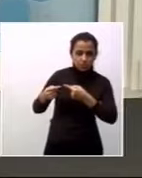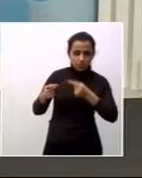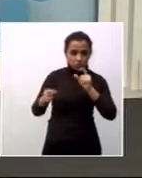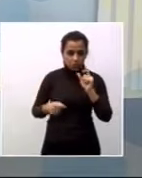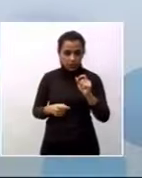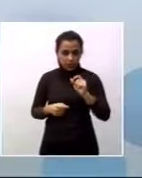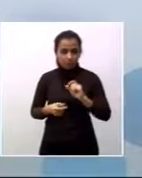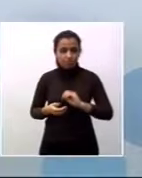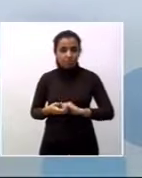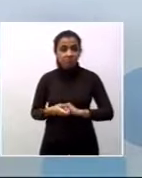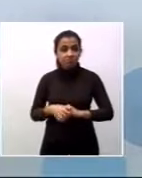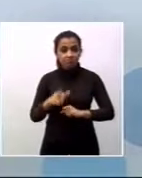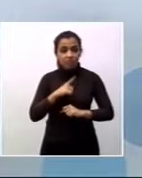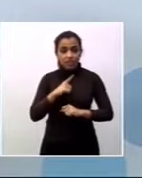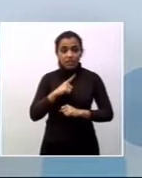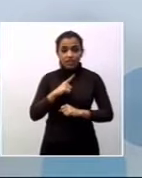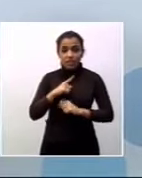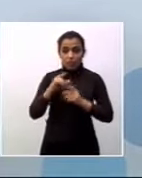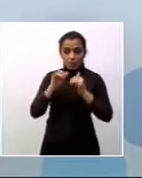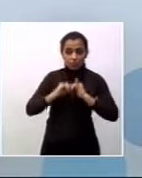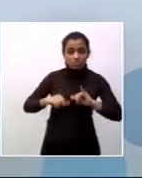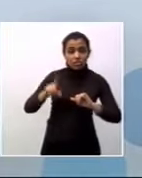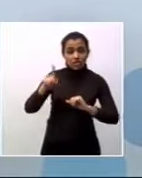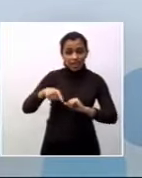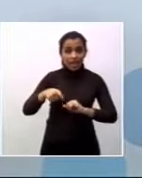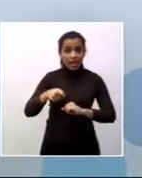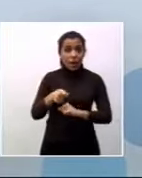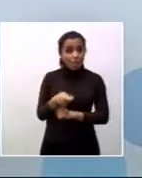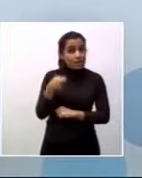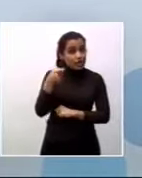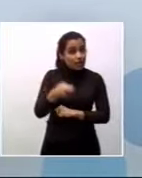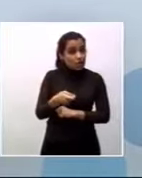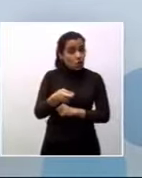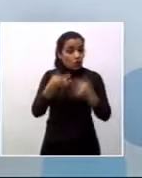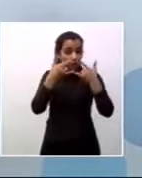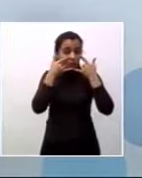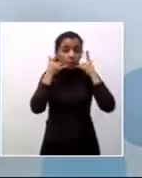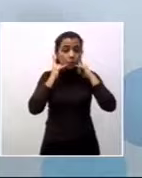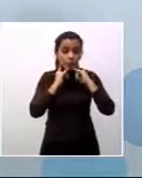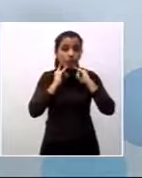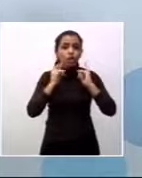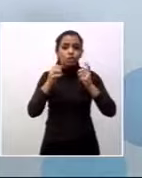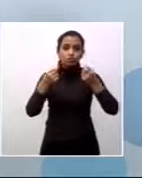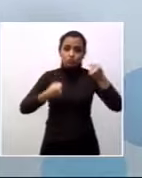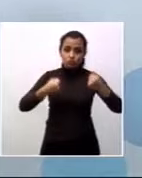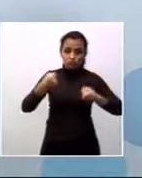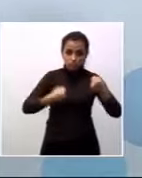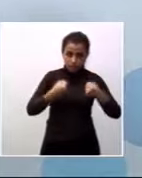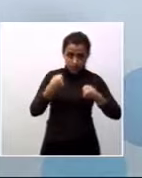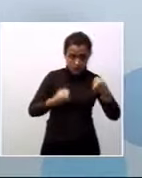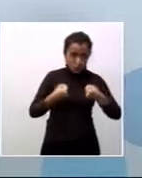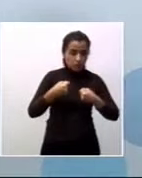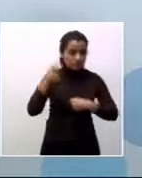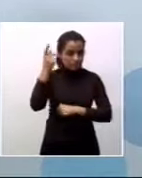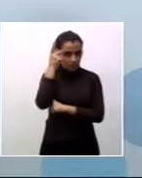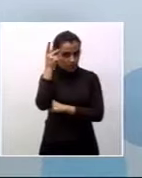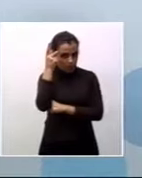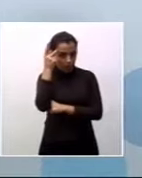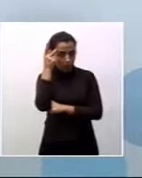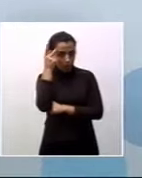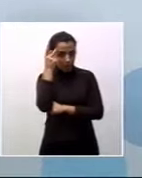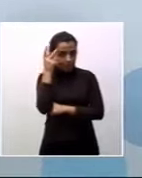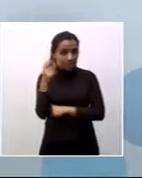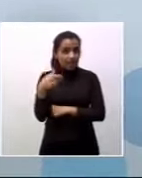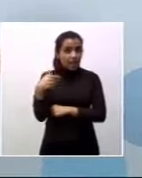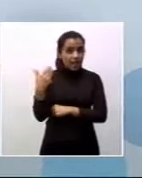que saiu uma notícia dizendo que era obrigatório o uso de máscaras para andar de casa em são paulo né e aí